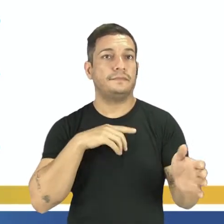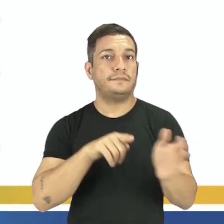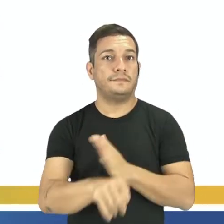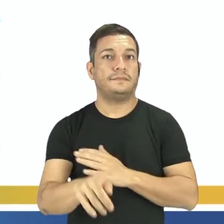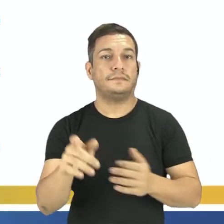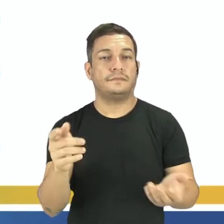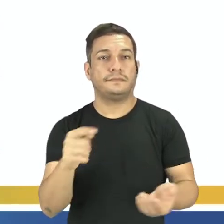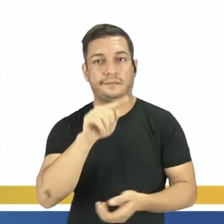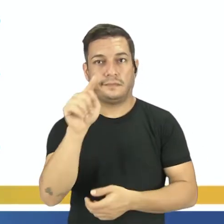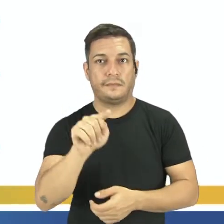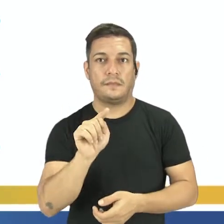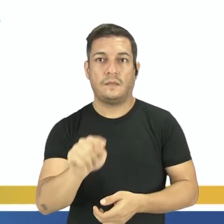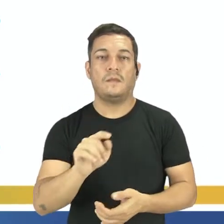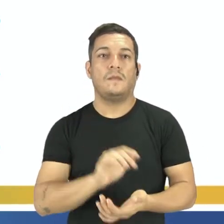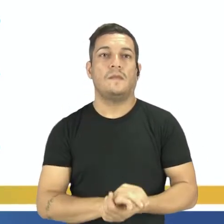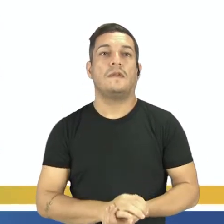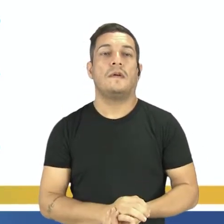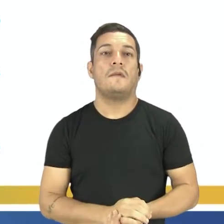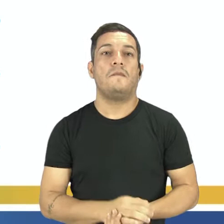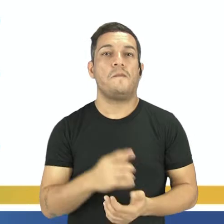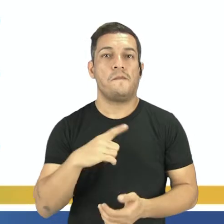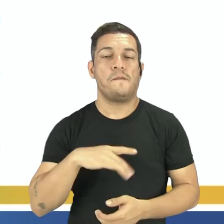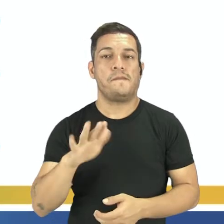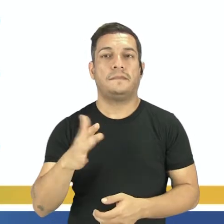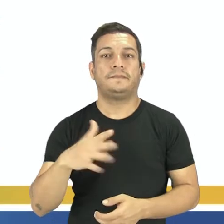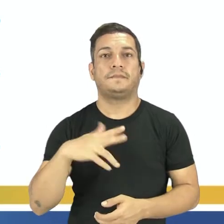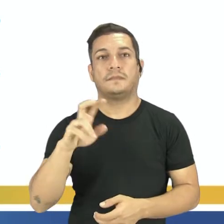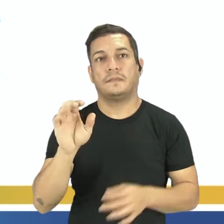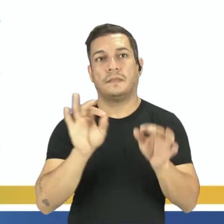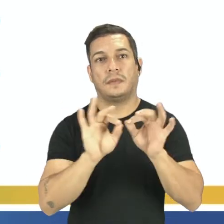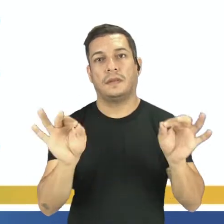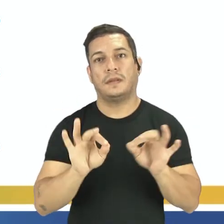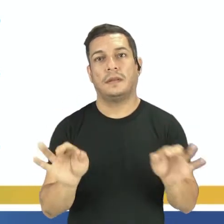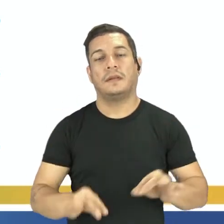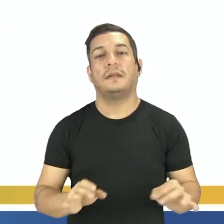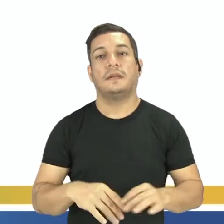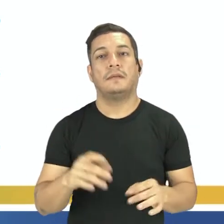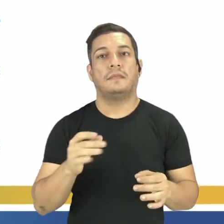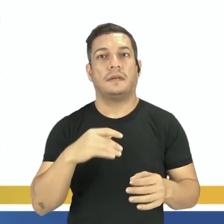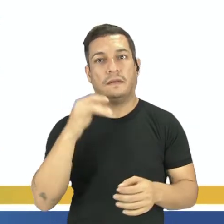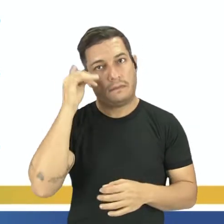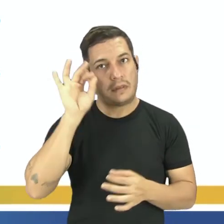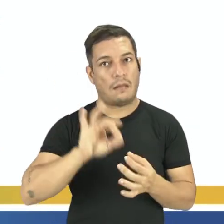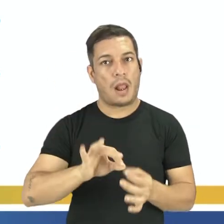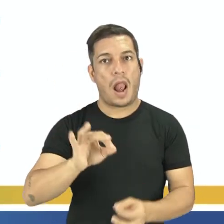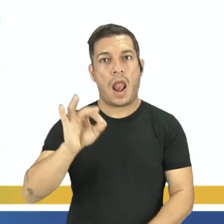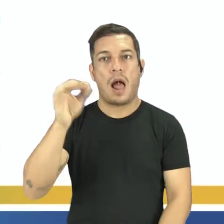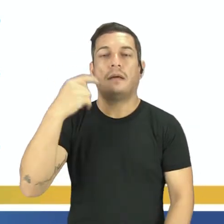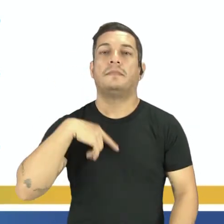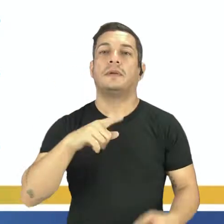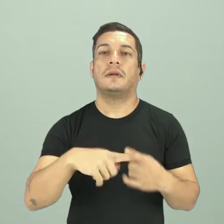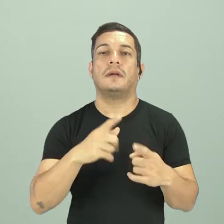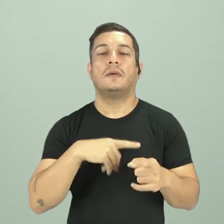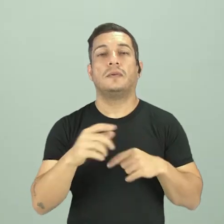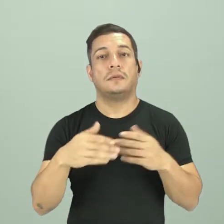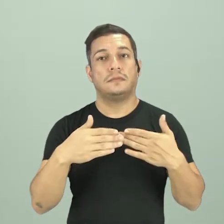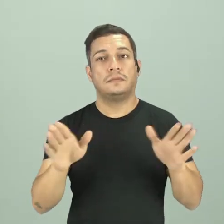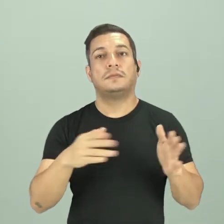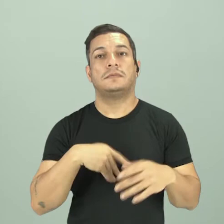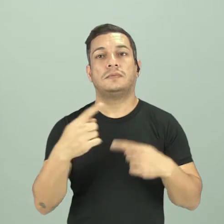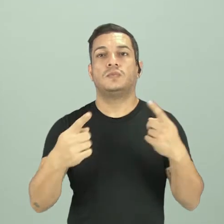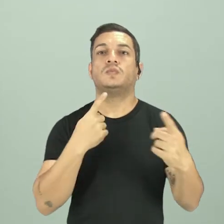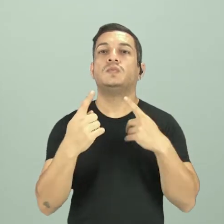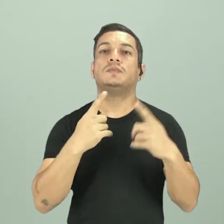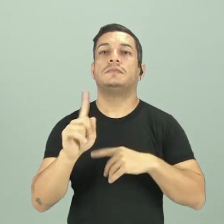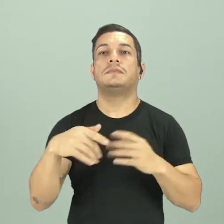pergunta, tá? Da interrogação. Gente, a gente trabalha ali mais ou menos com 5 linhas, tá? Para não ficar tão extenso, porque é só uma abertura da discussão que depois você